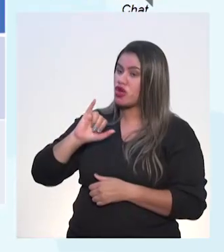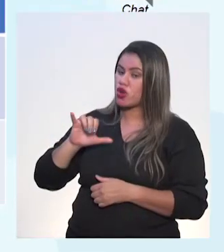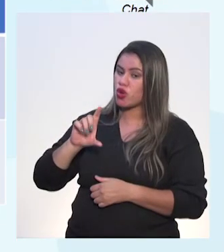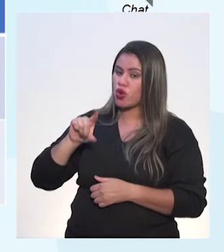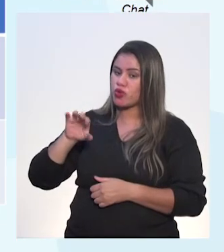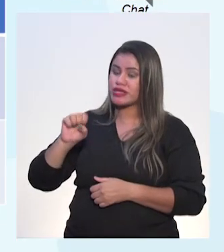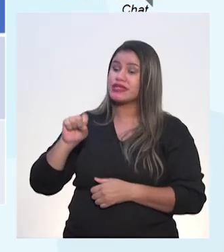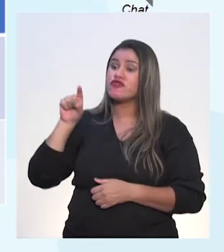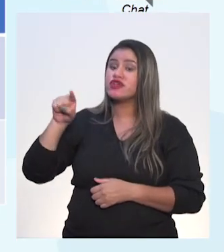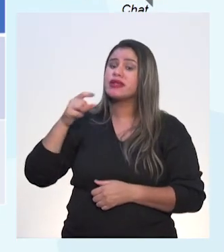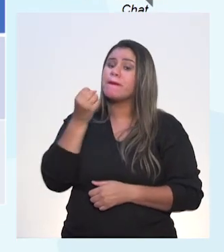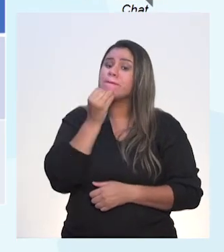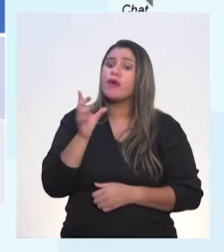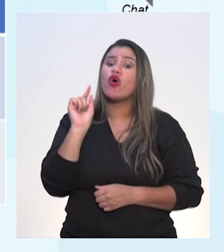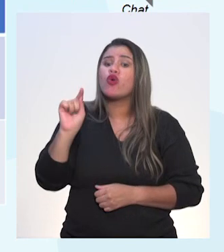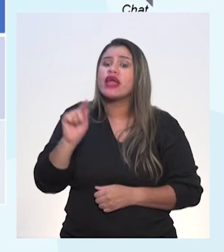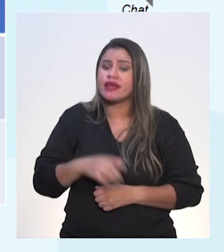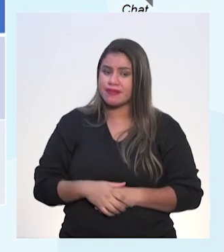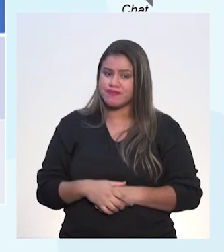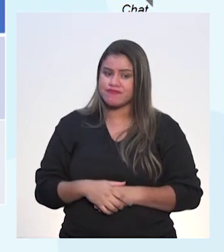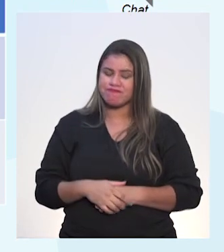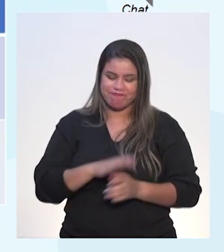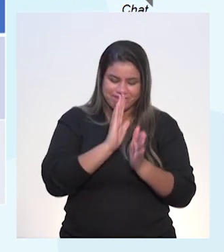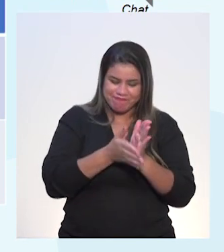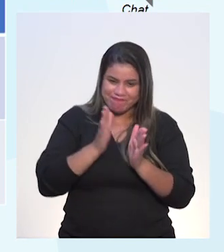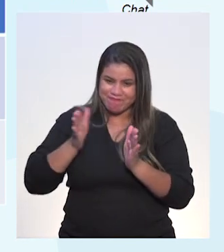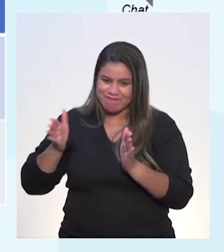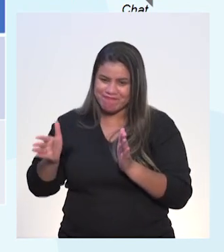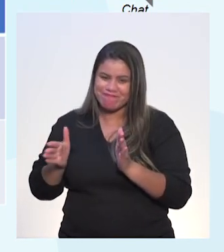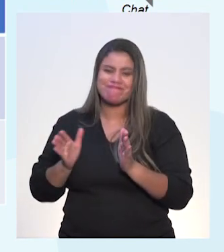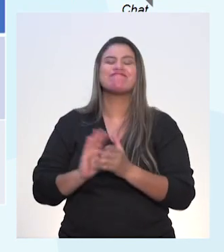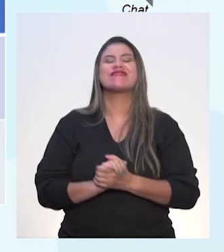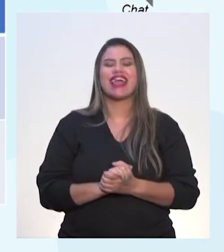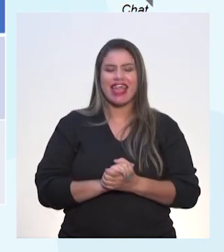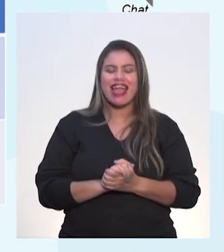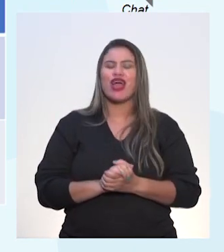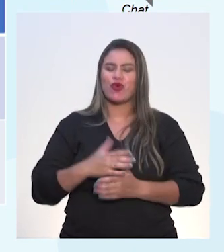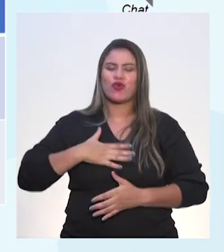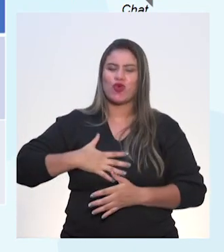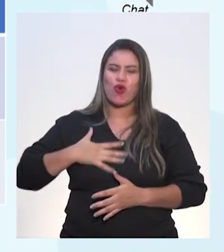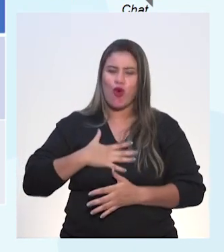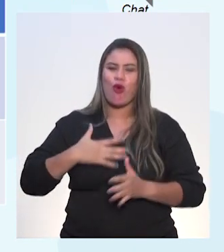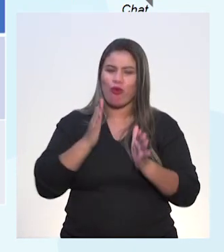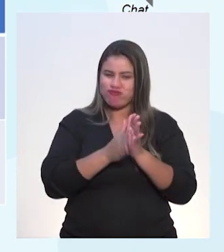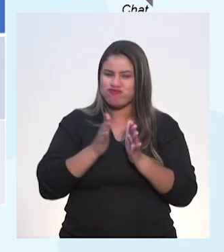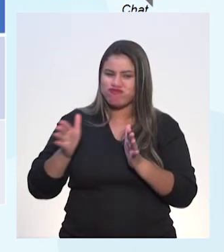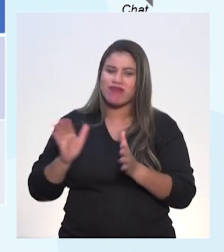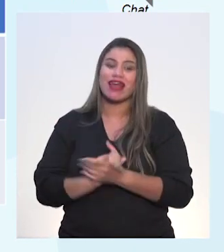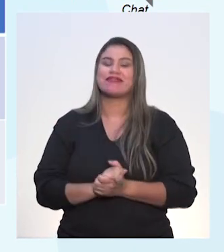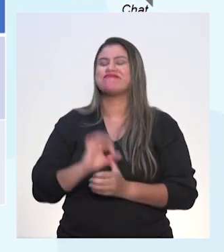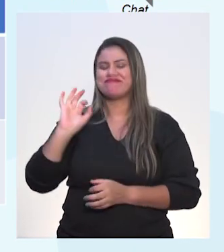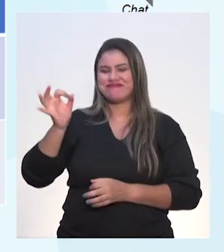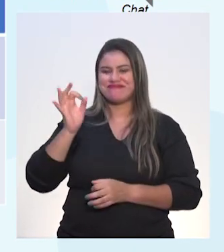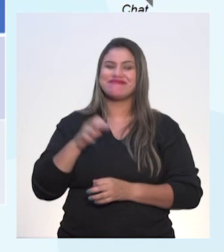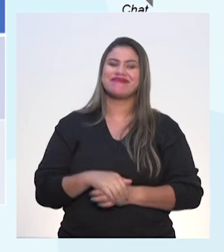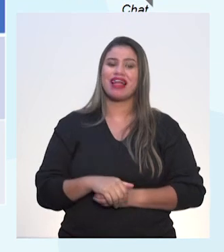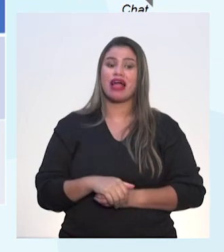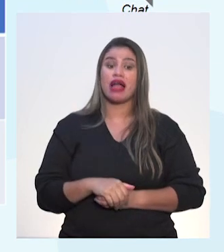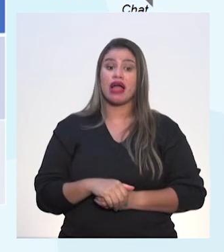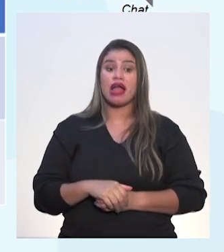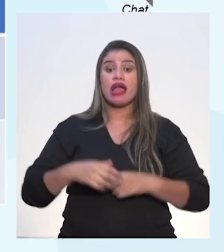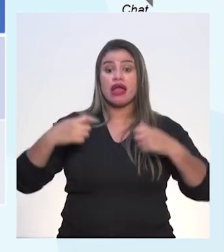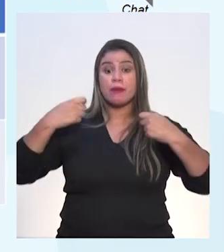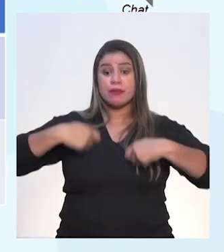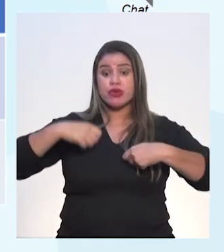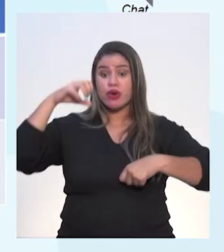eu sou bom em organizar eu sou boa com organização se organizadas É verdade eu